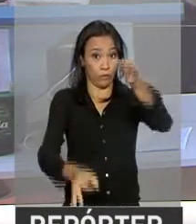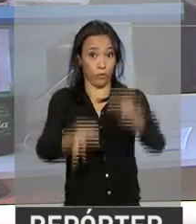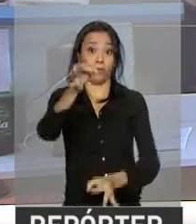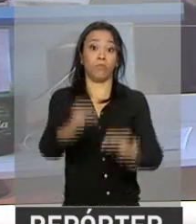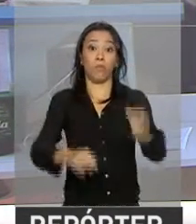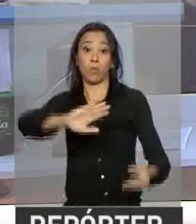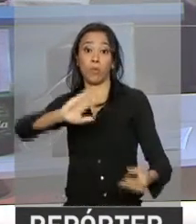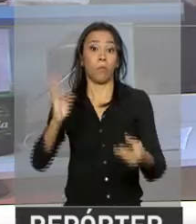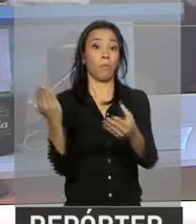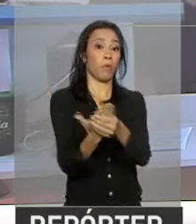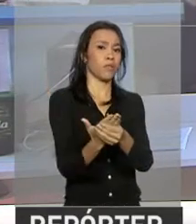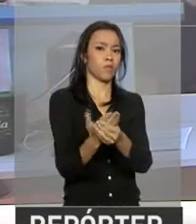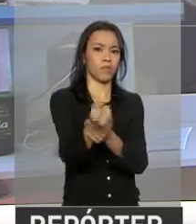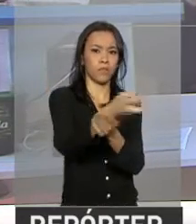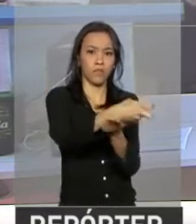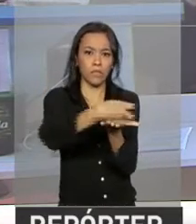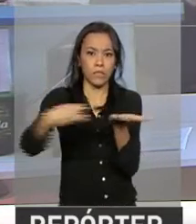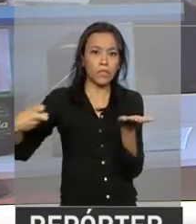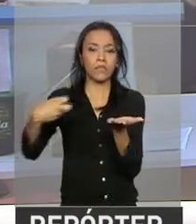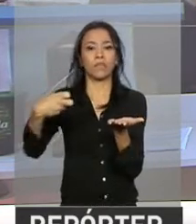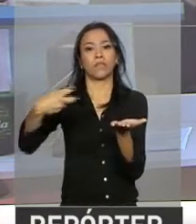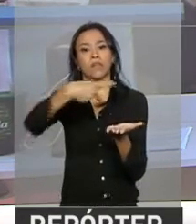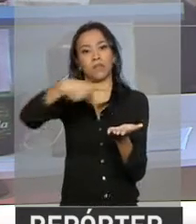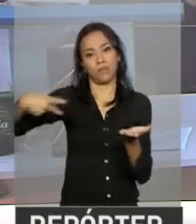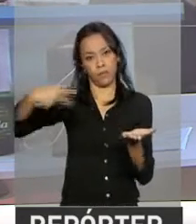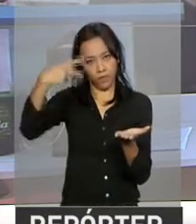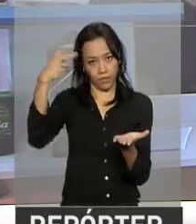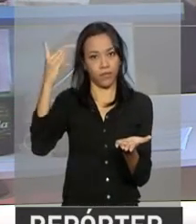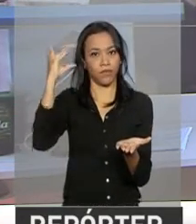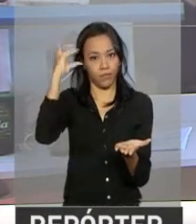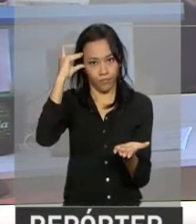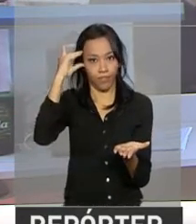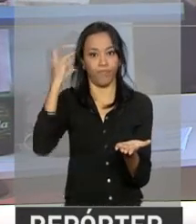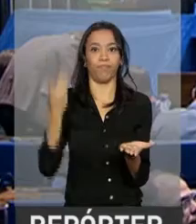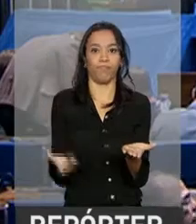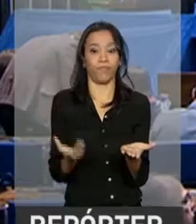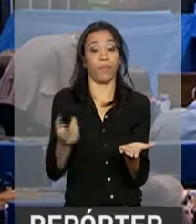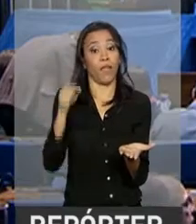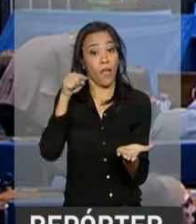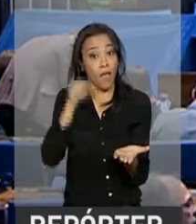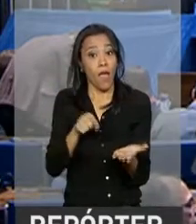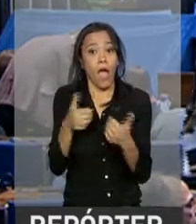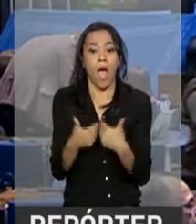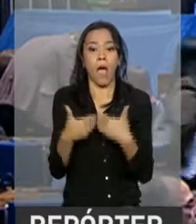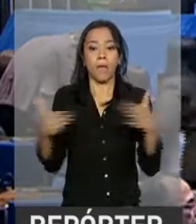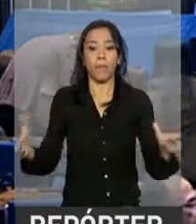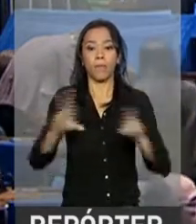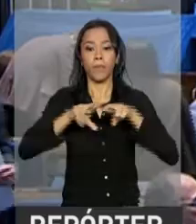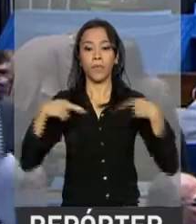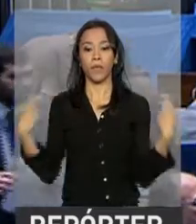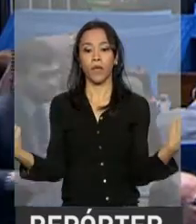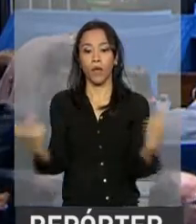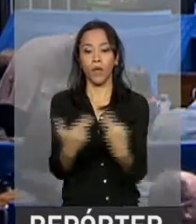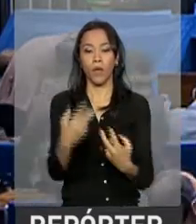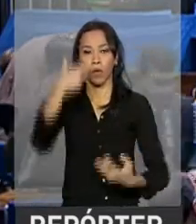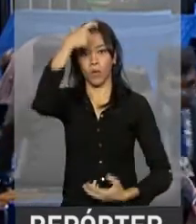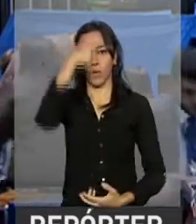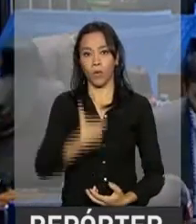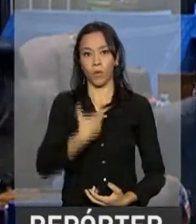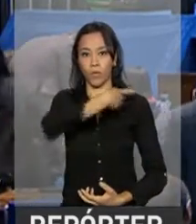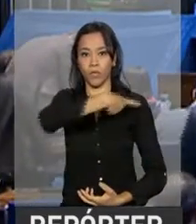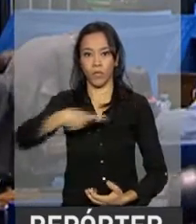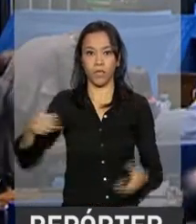processo de impeachment da presidente afastado a dilma rousseff ao abrir a sessão o presidente do supremo tribunal federal